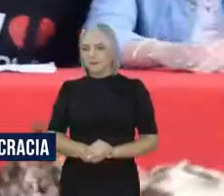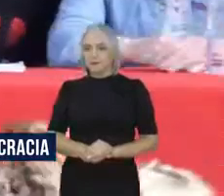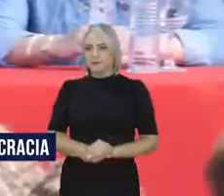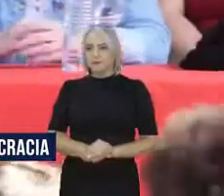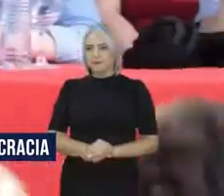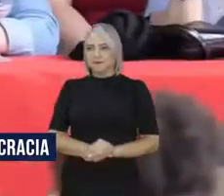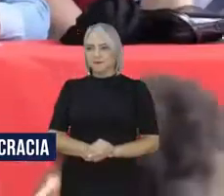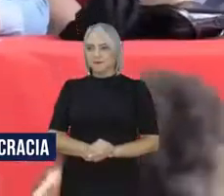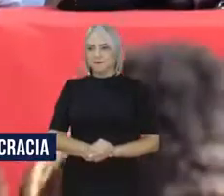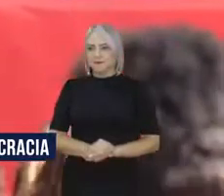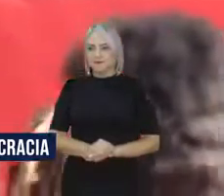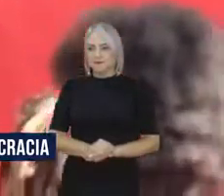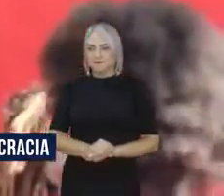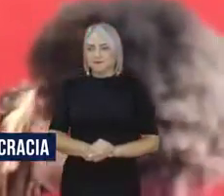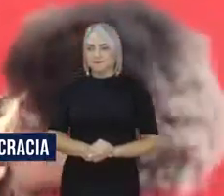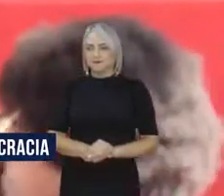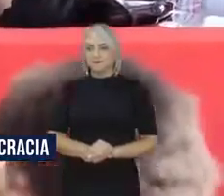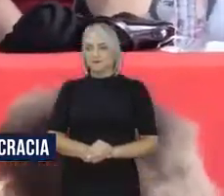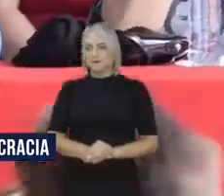Lindo!